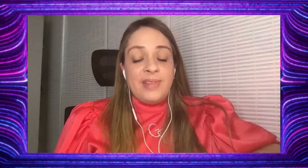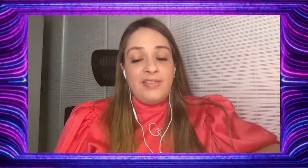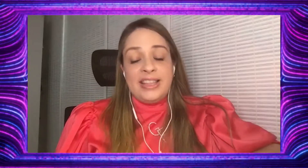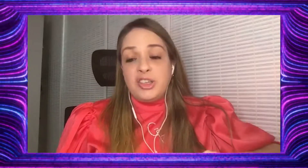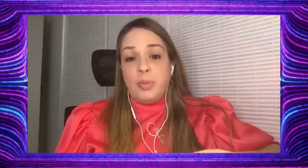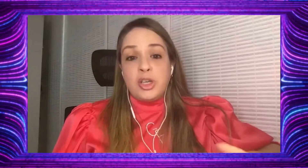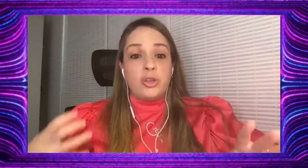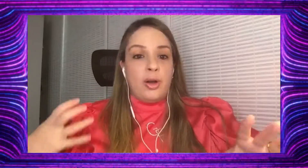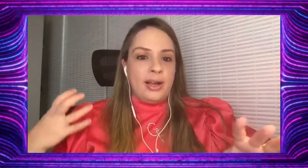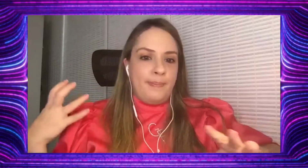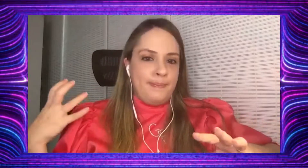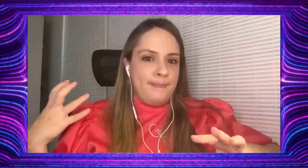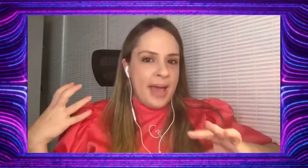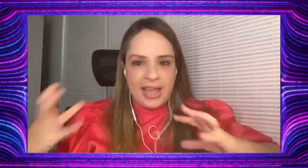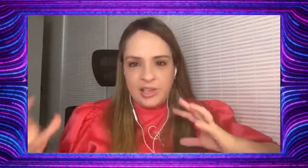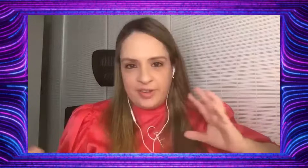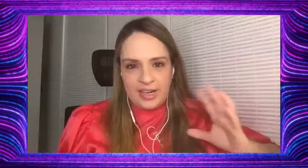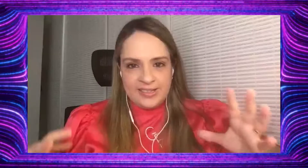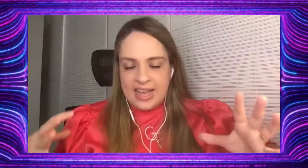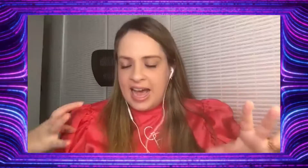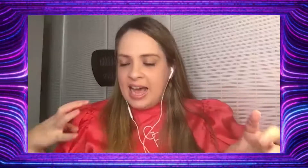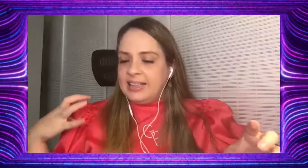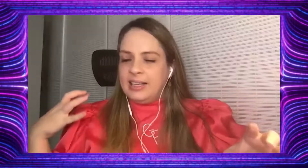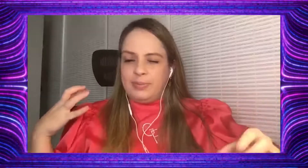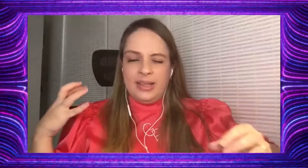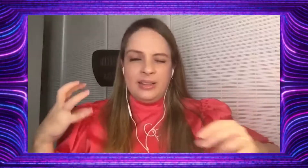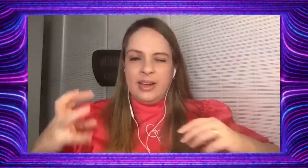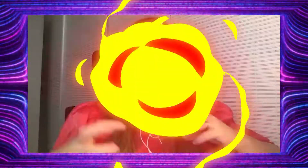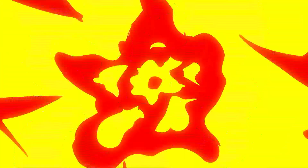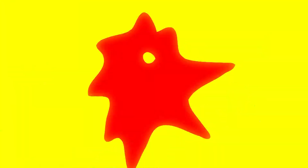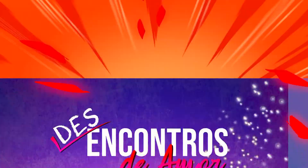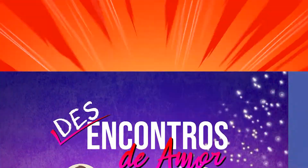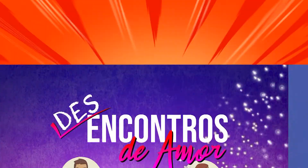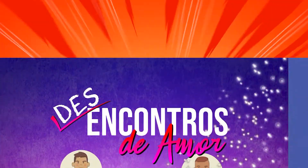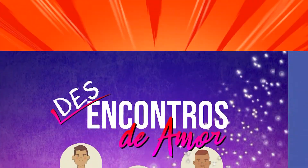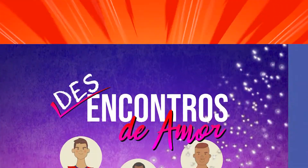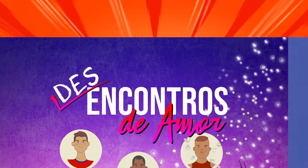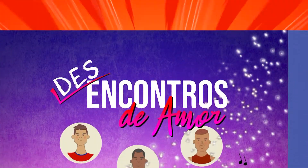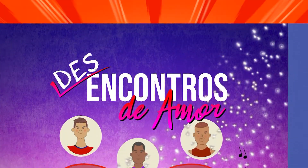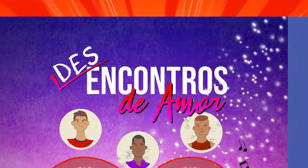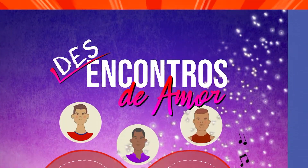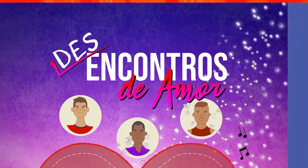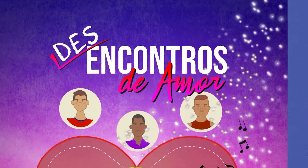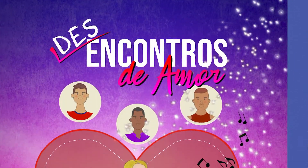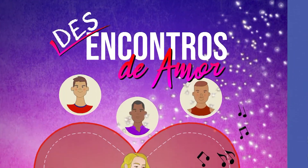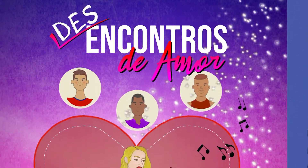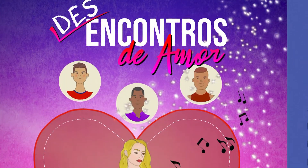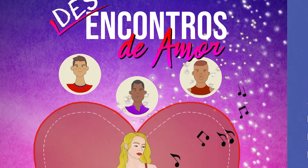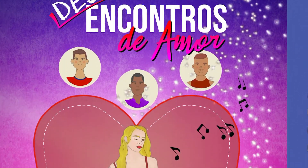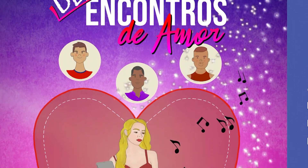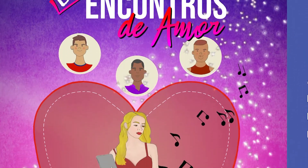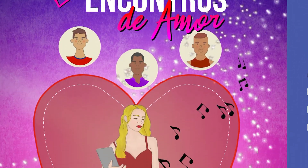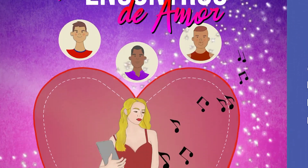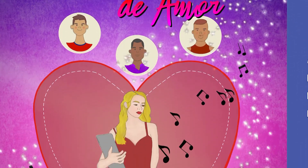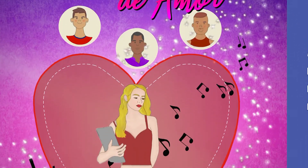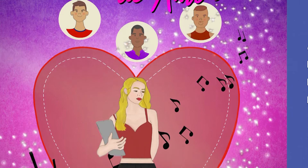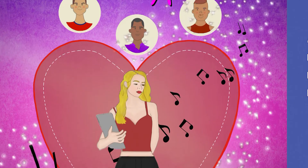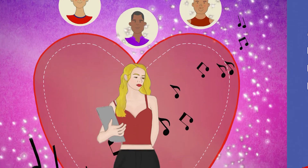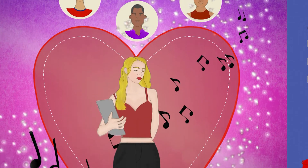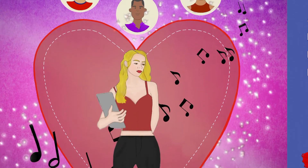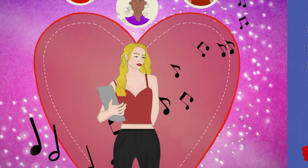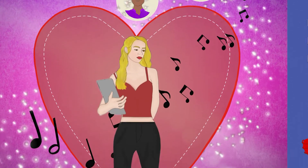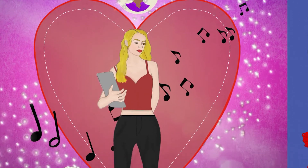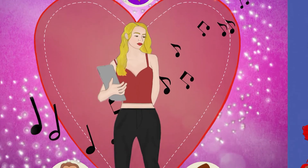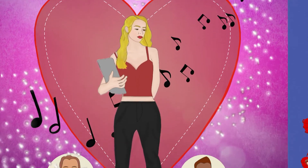E, na verdade, é uma história bem diferenciada, tem drama, tem uma série de coisas, tem mistério. E